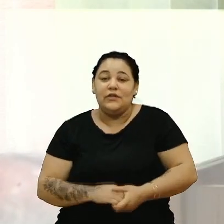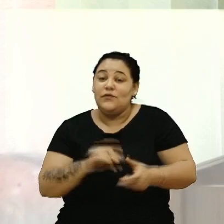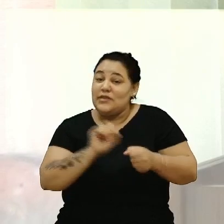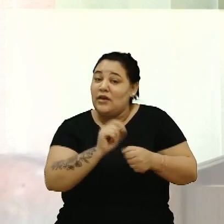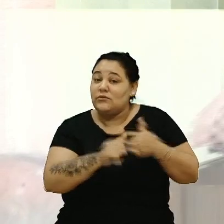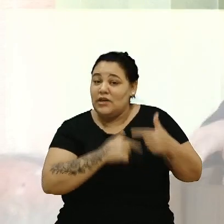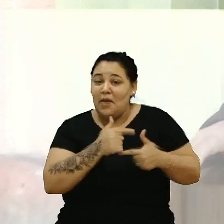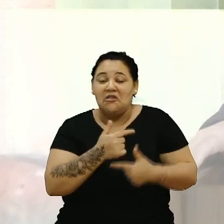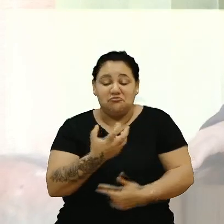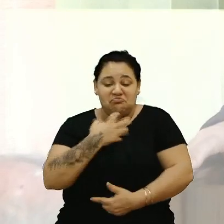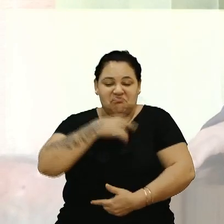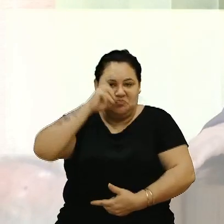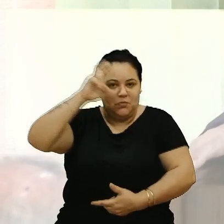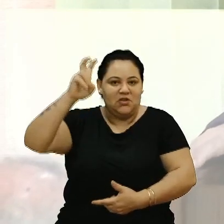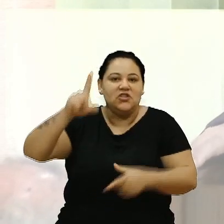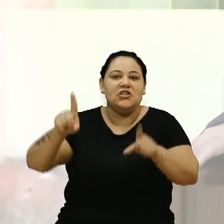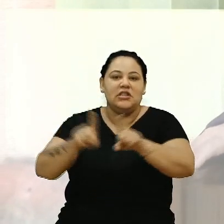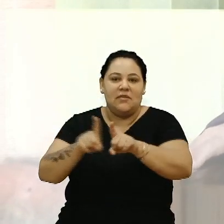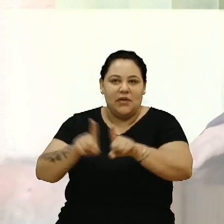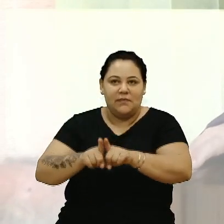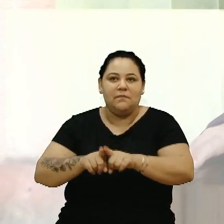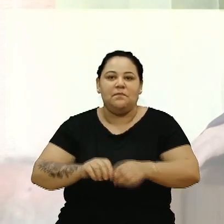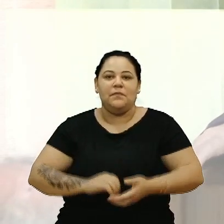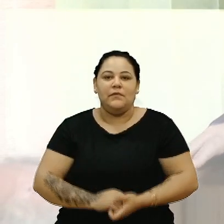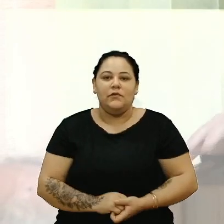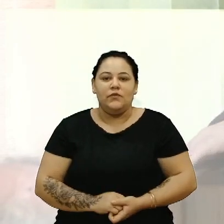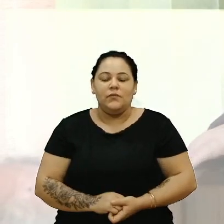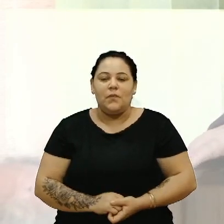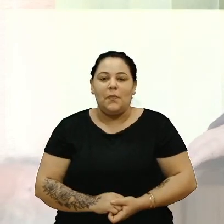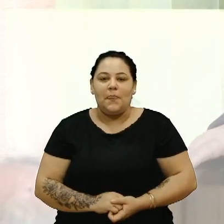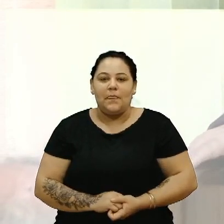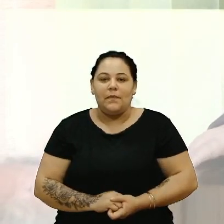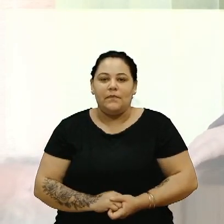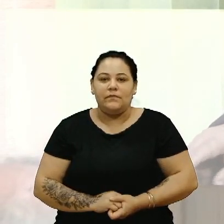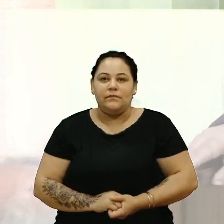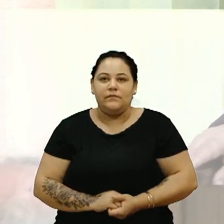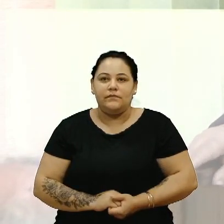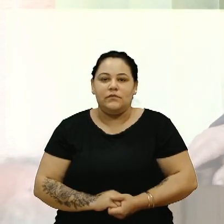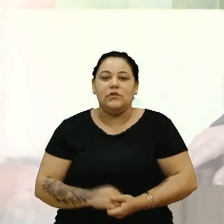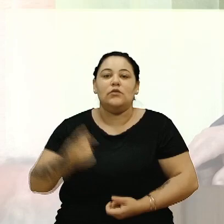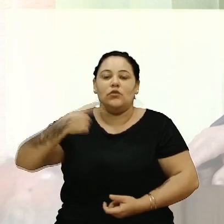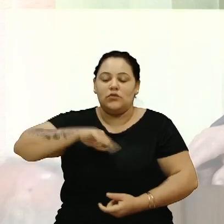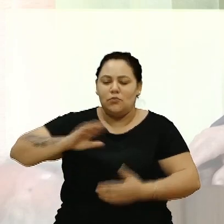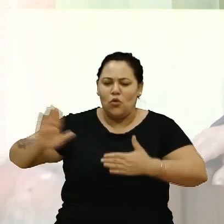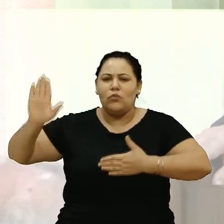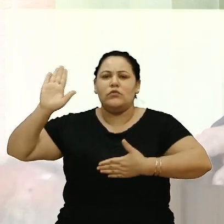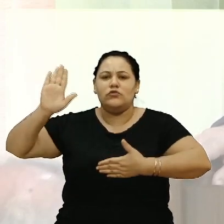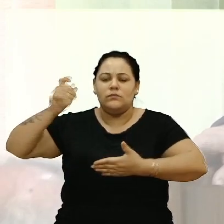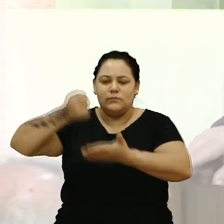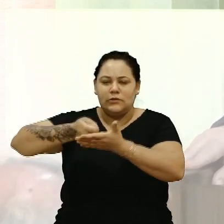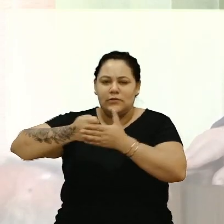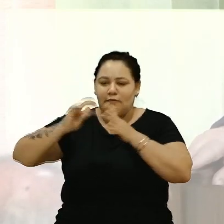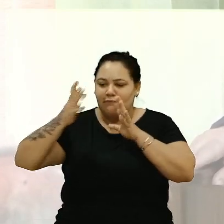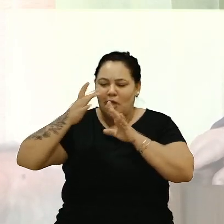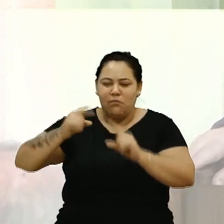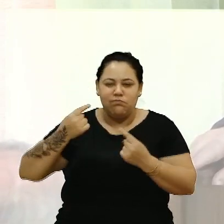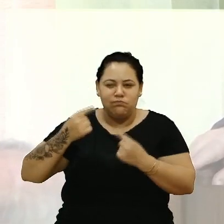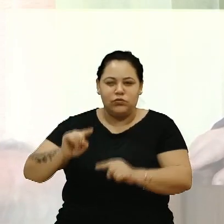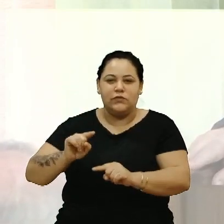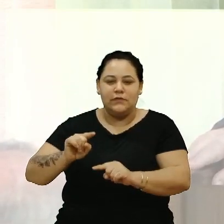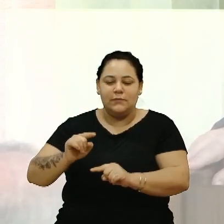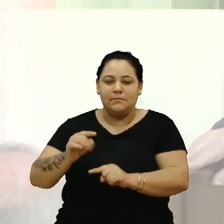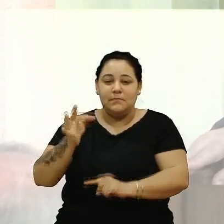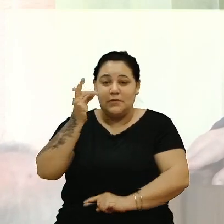forma inteligente, né, e de forma diligente. Juntos estamos comprometidos a enfrentar os desafios presentes e